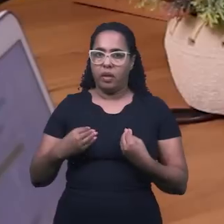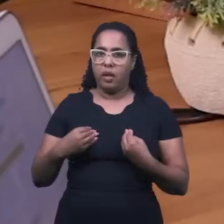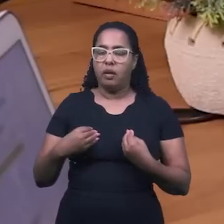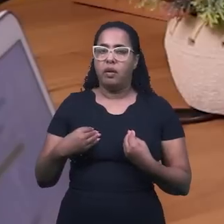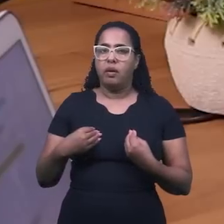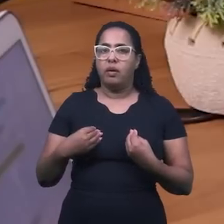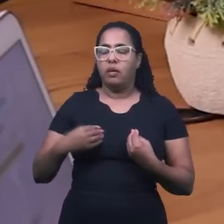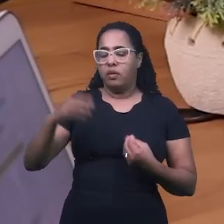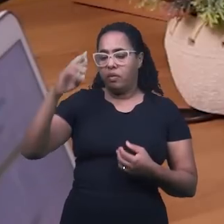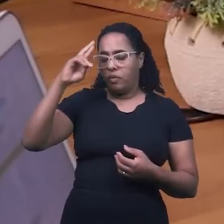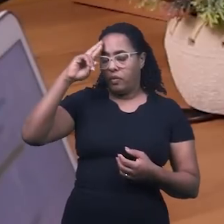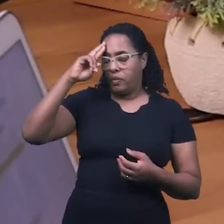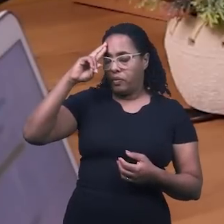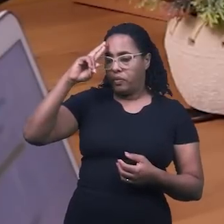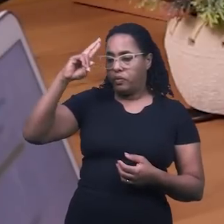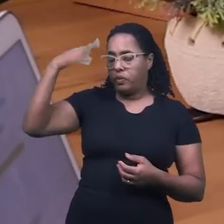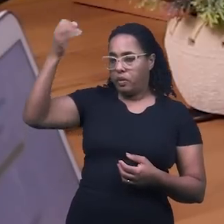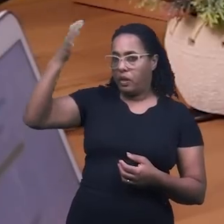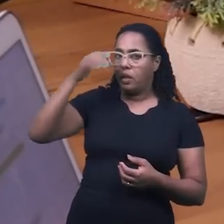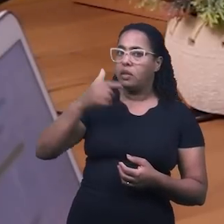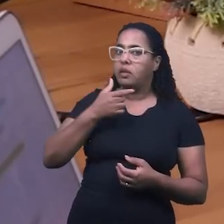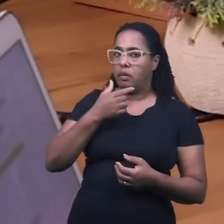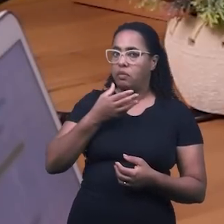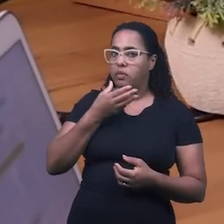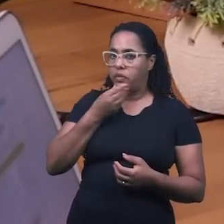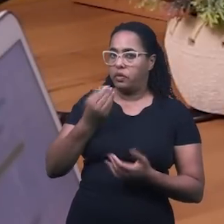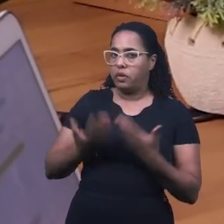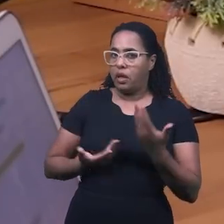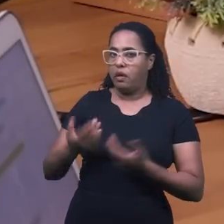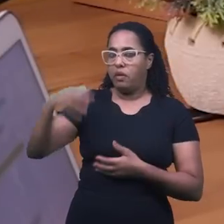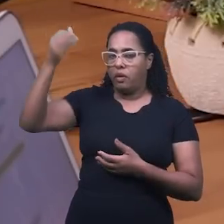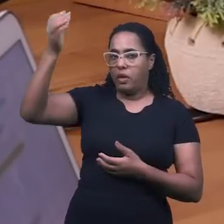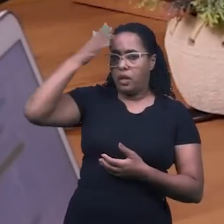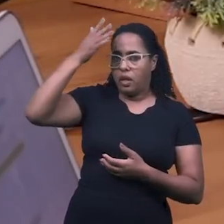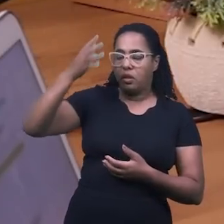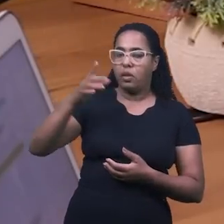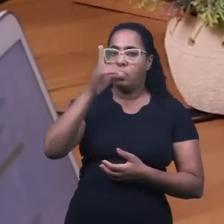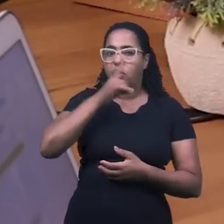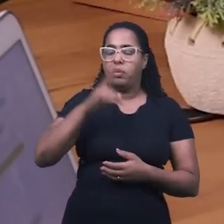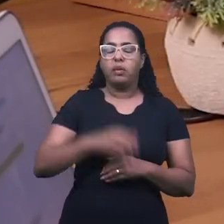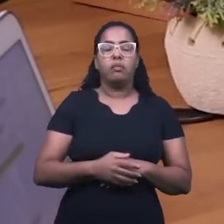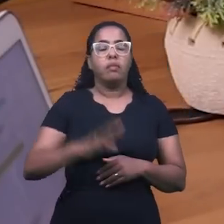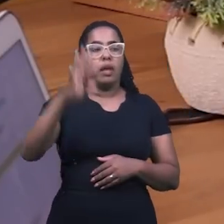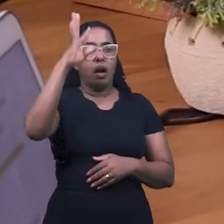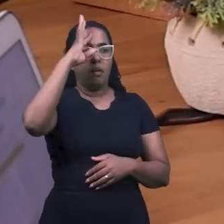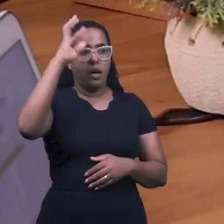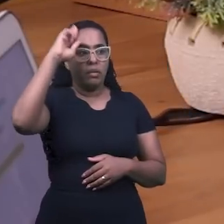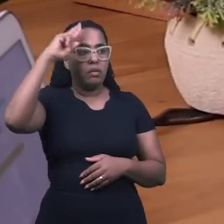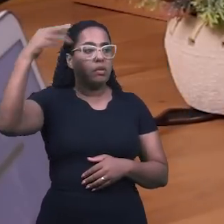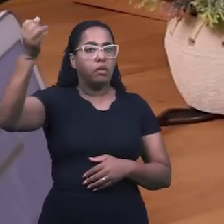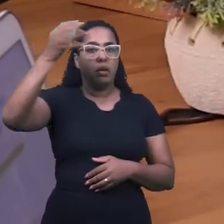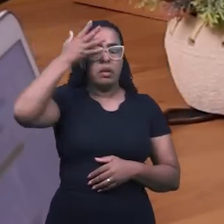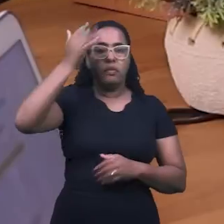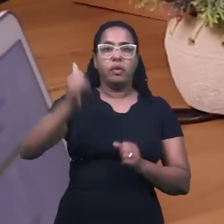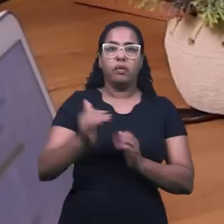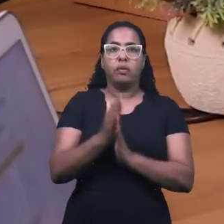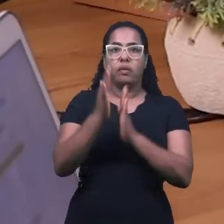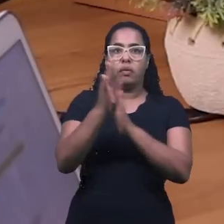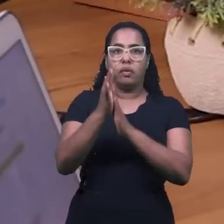deu, o irmão teve a revelação no domingo, na quarta-feira o Senhor me revelou o louvor,